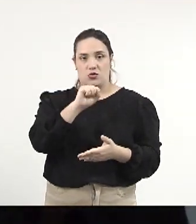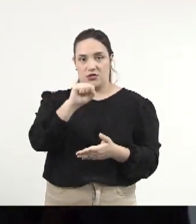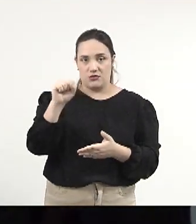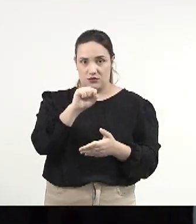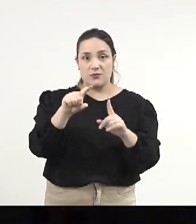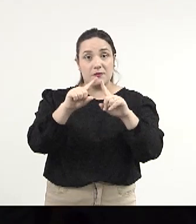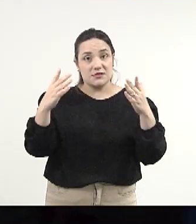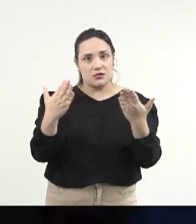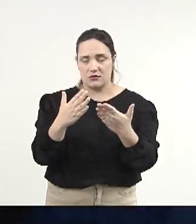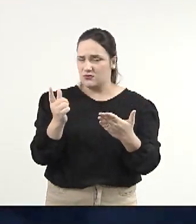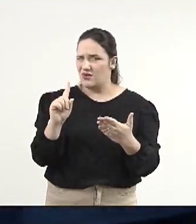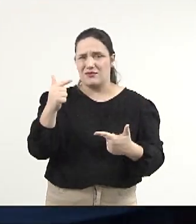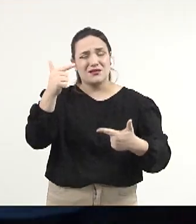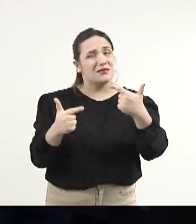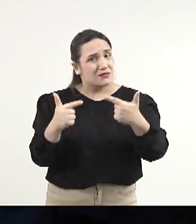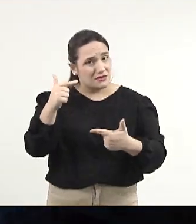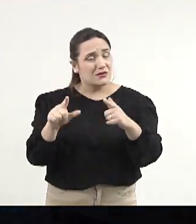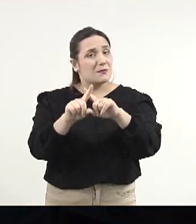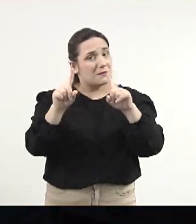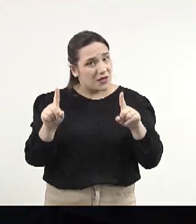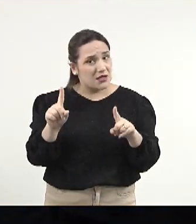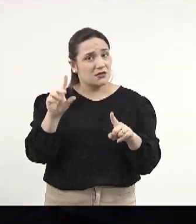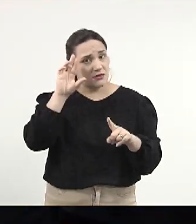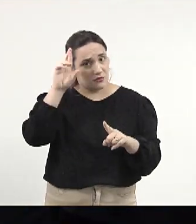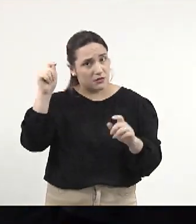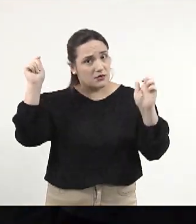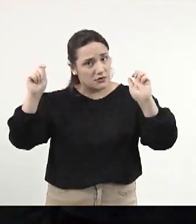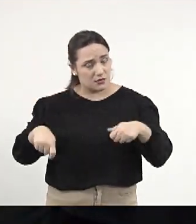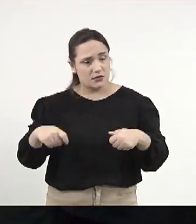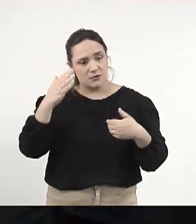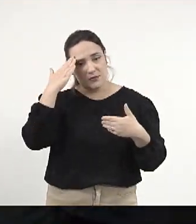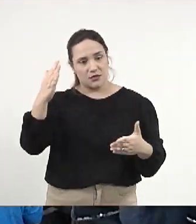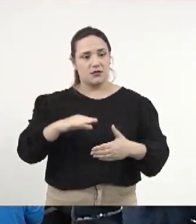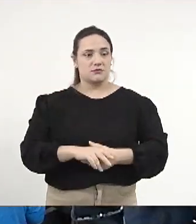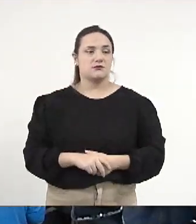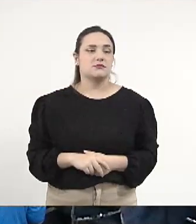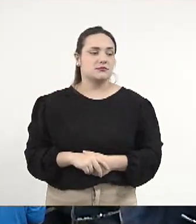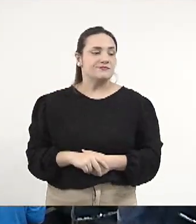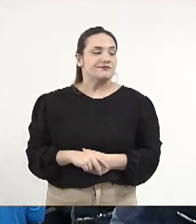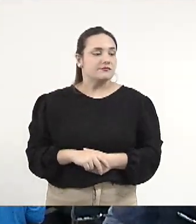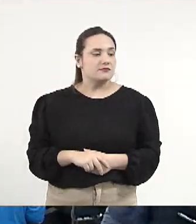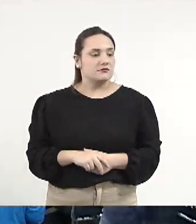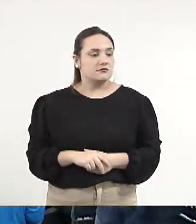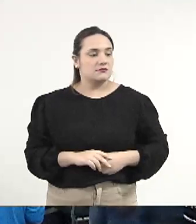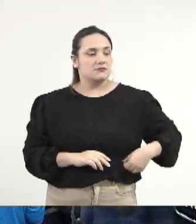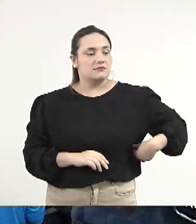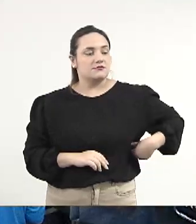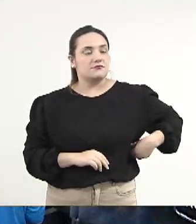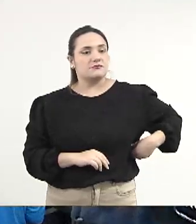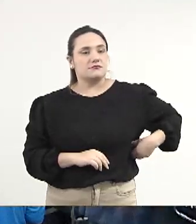Então, não é política, mas é gestão com competência. Muito obrigado.